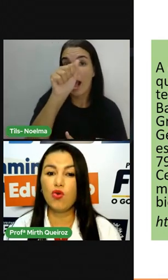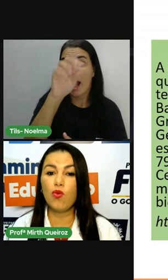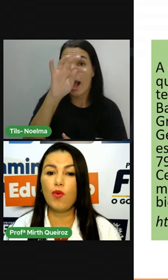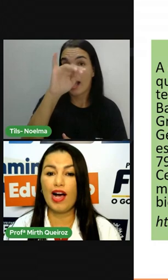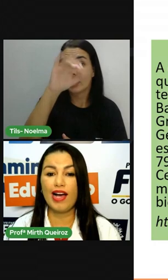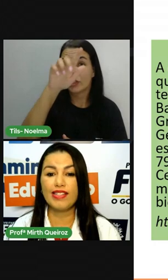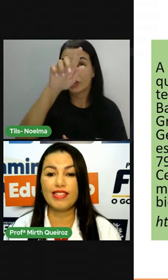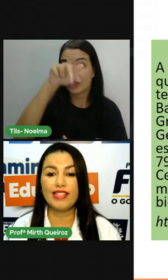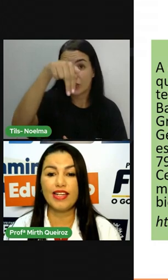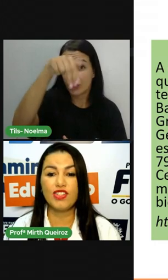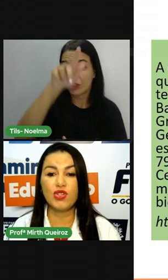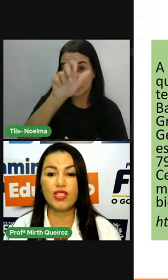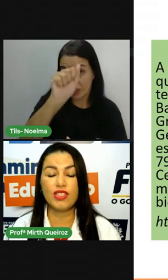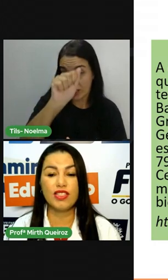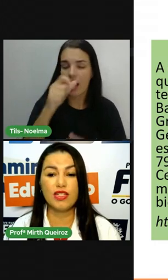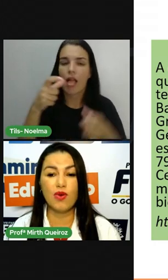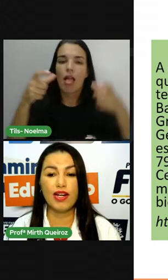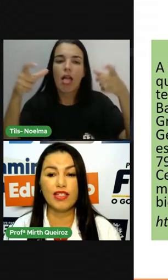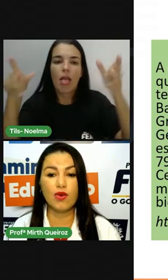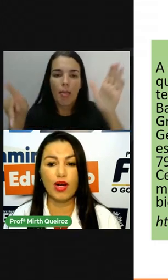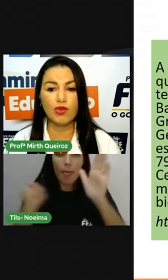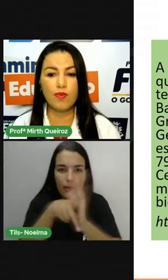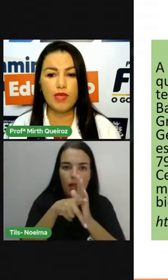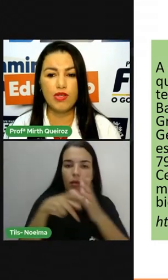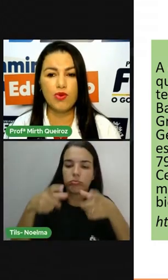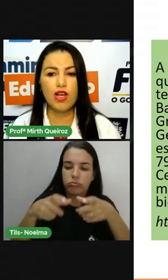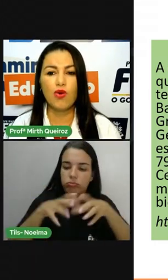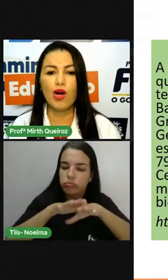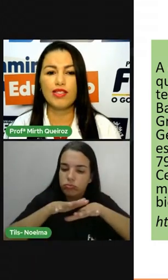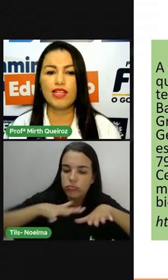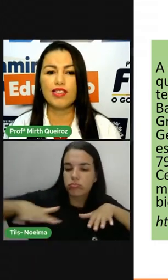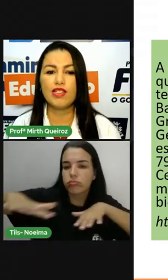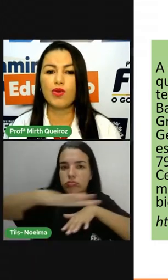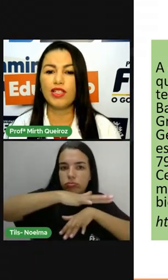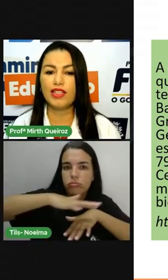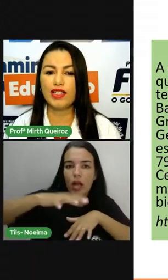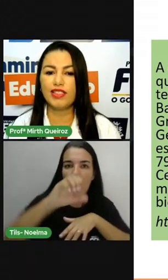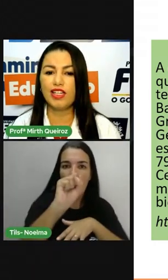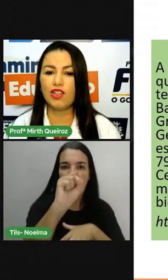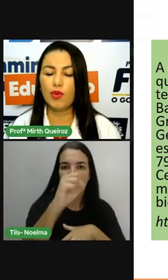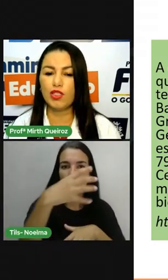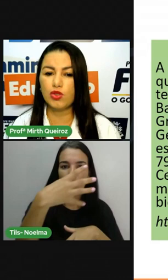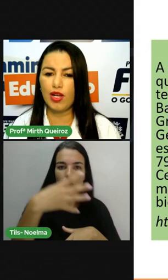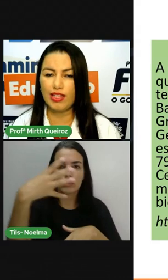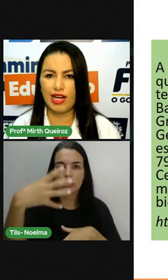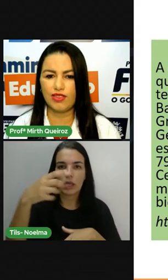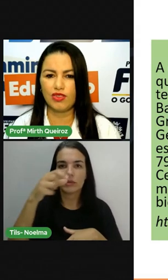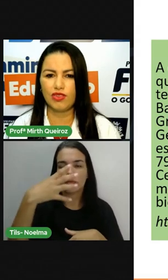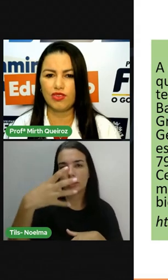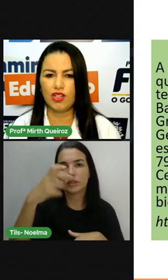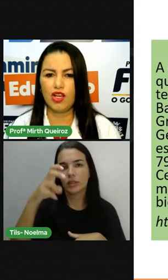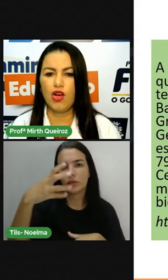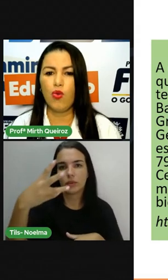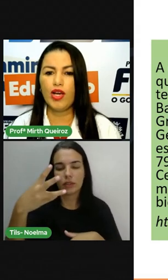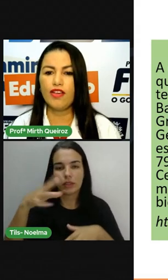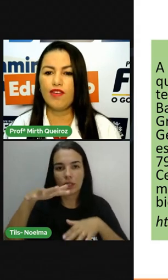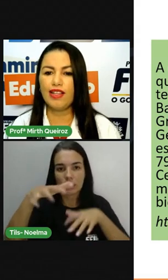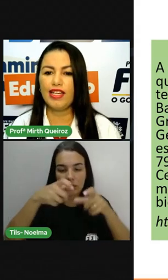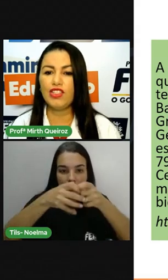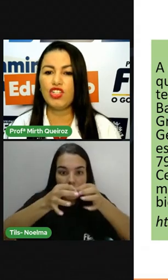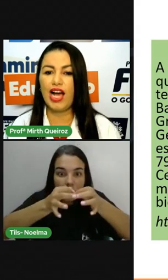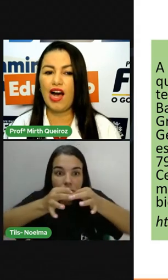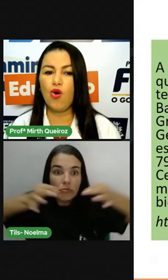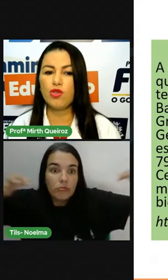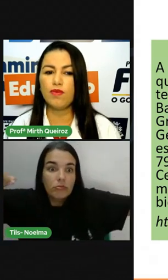caatinga ocupa áreas de cerca de 844.453 quilômetros quadrados, o